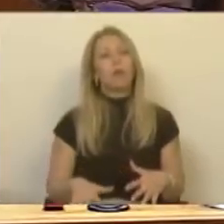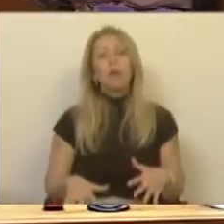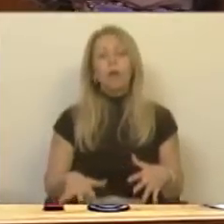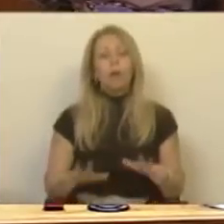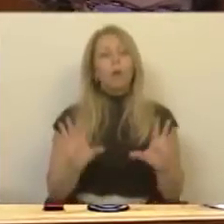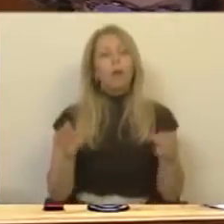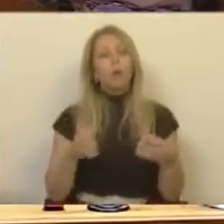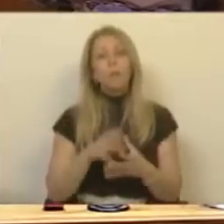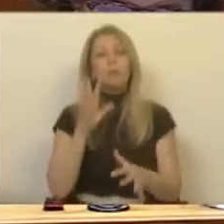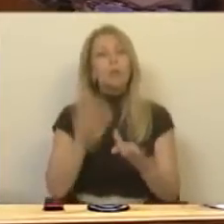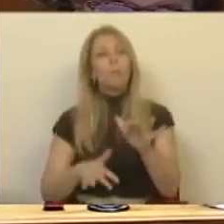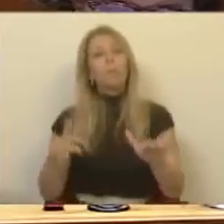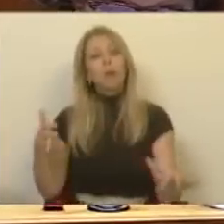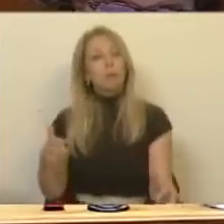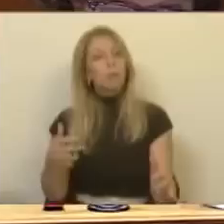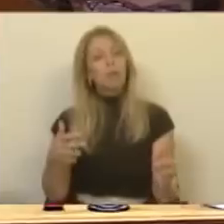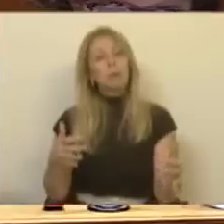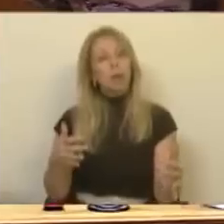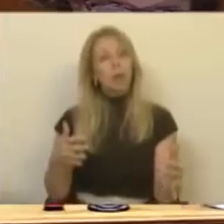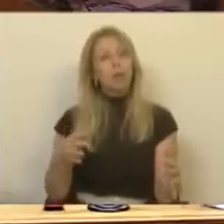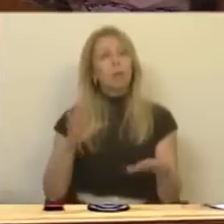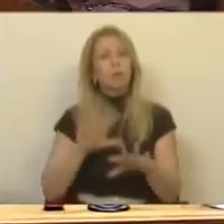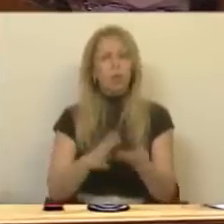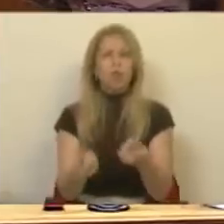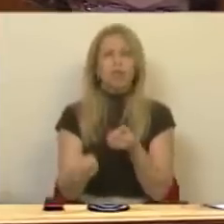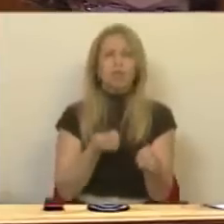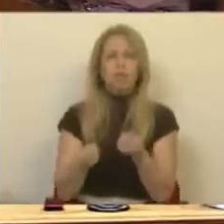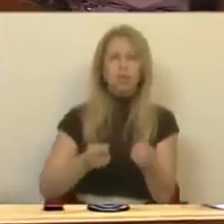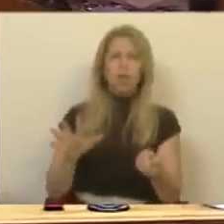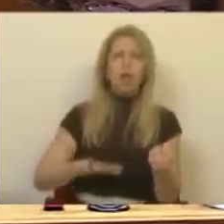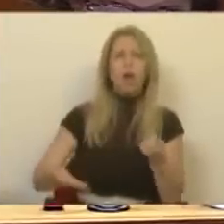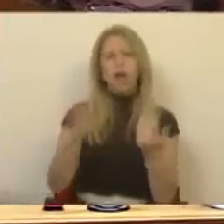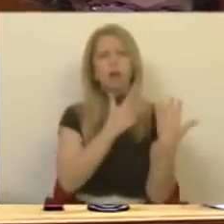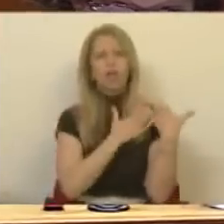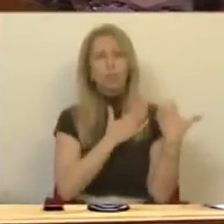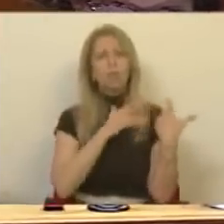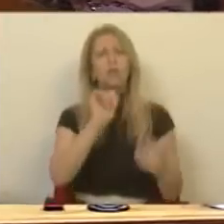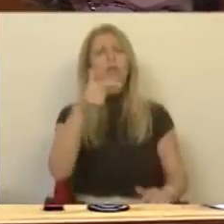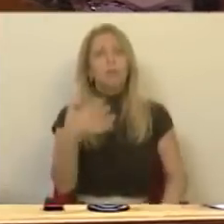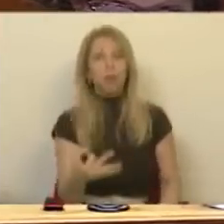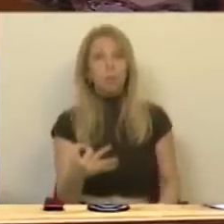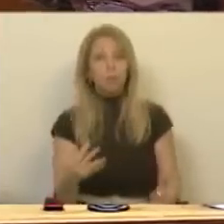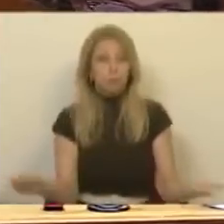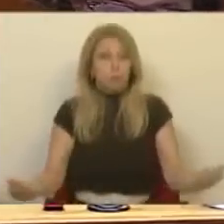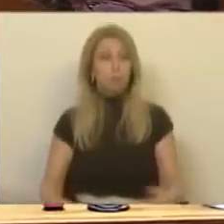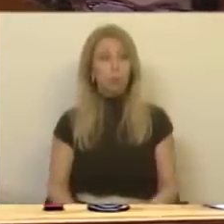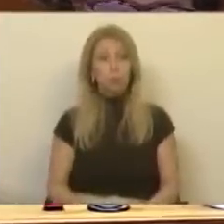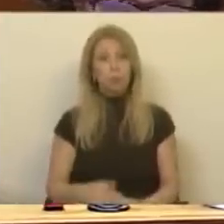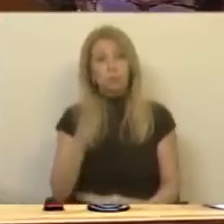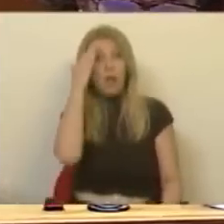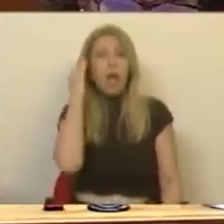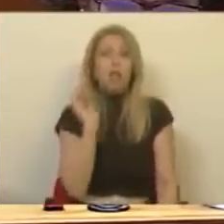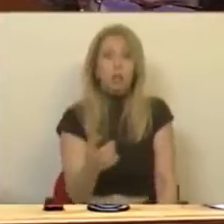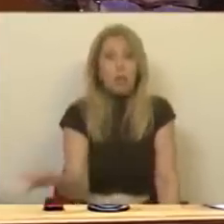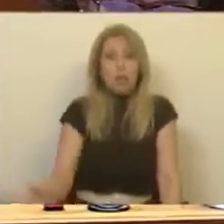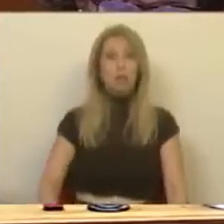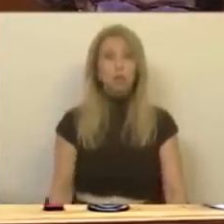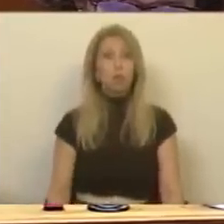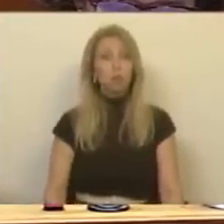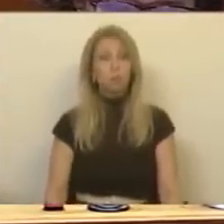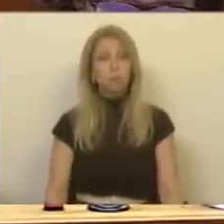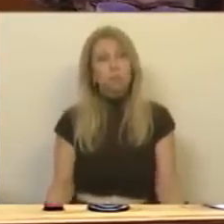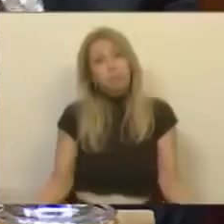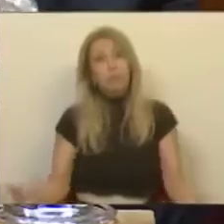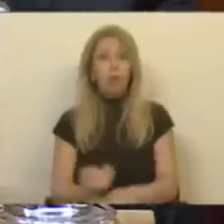comissão parlamentar é para sobre a gestão e a tutela e a tutela da Etapa pronto eu acho que é isso deve ter todos as instruções